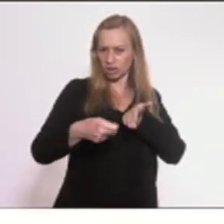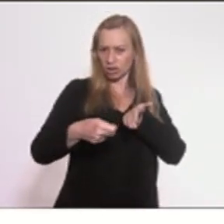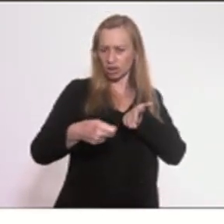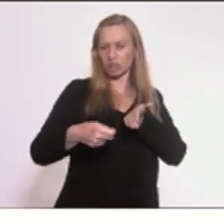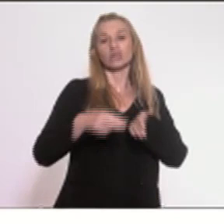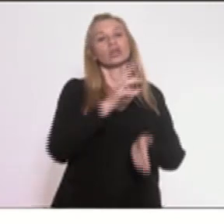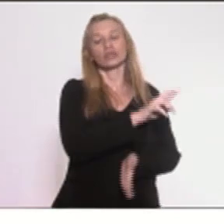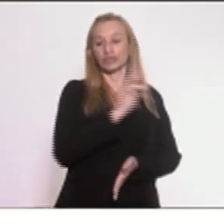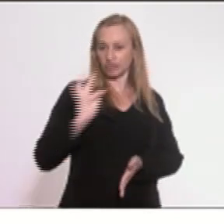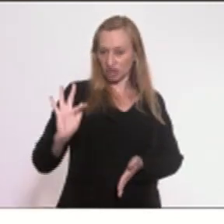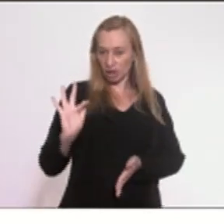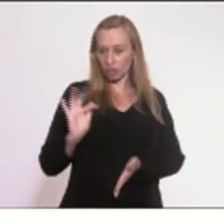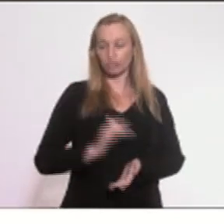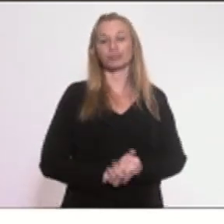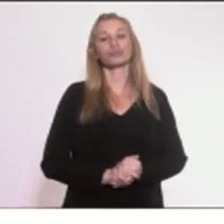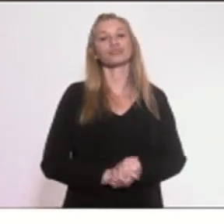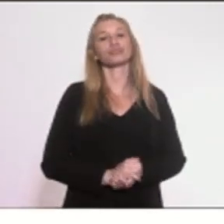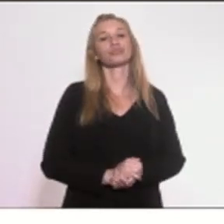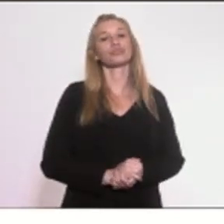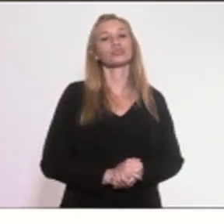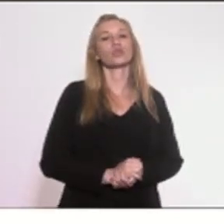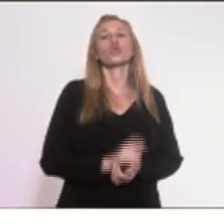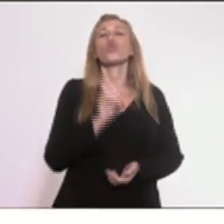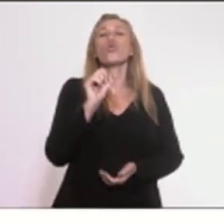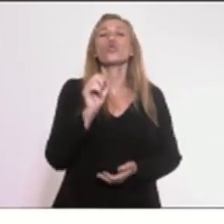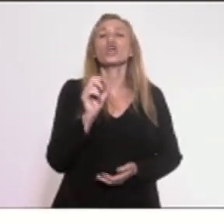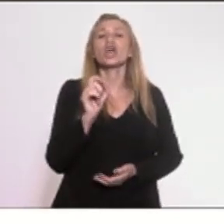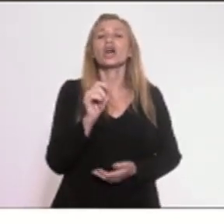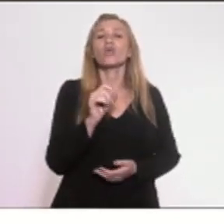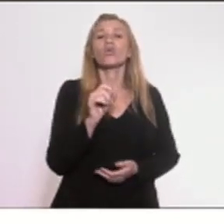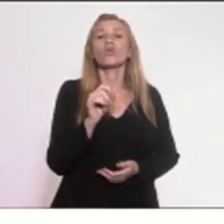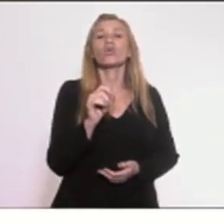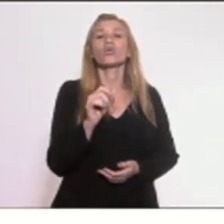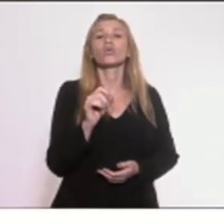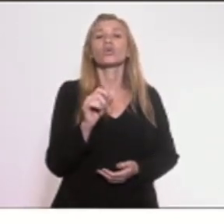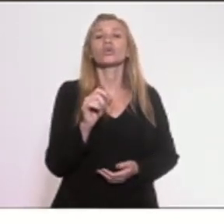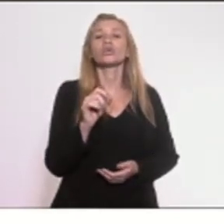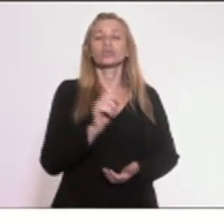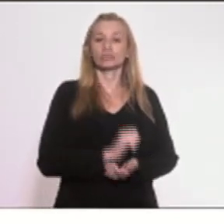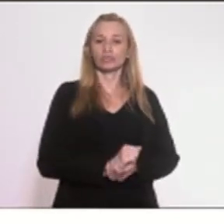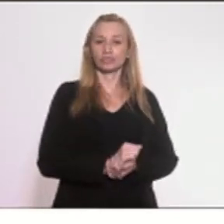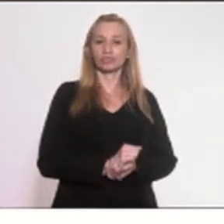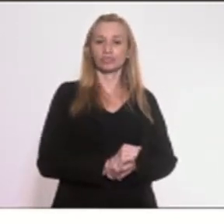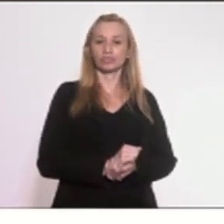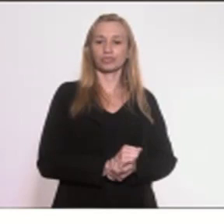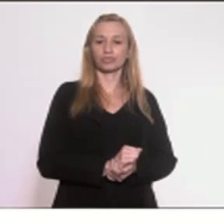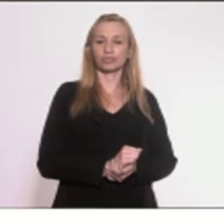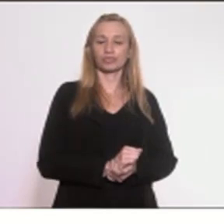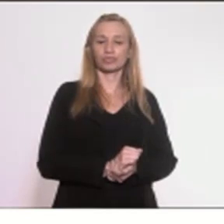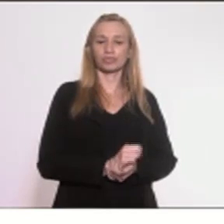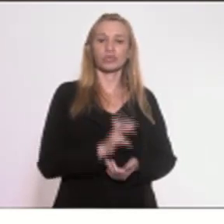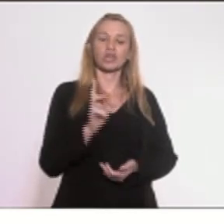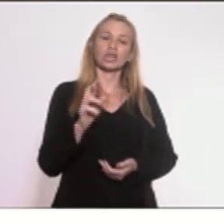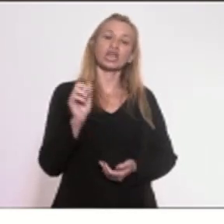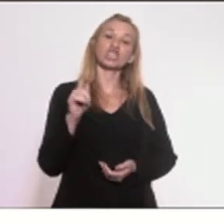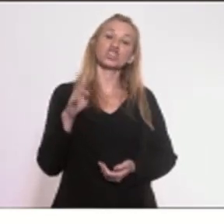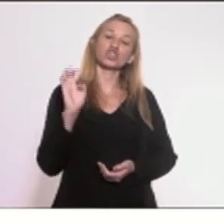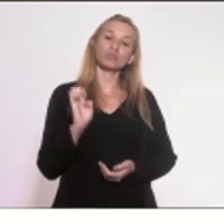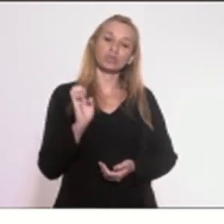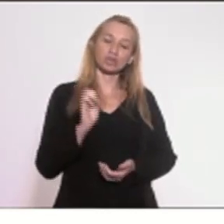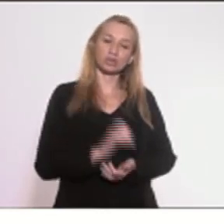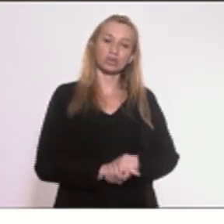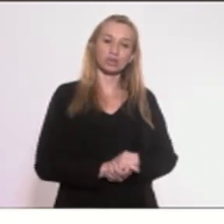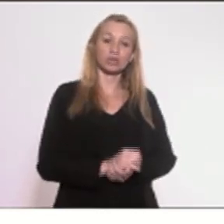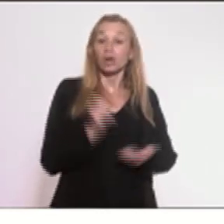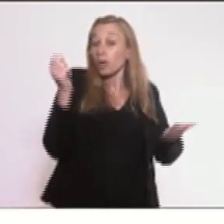regime de recuperação fiscal, o que é o regime? É a suspensão, entre outras coisas,